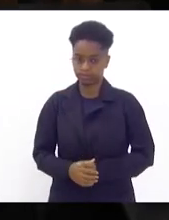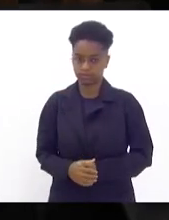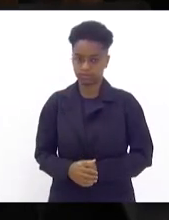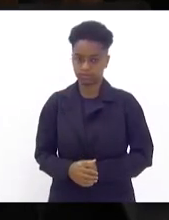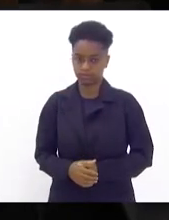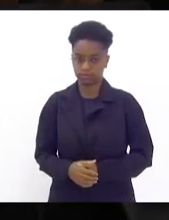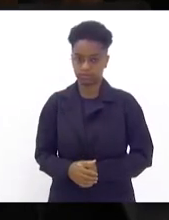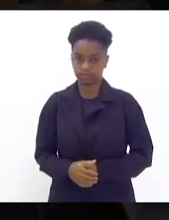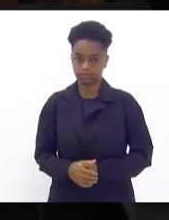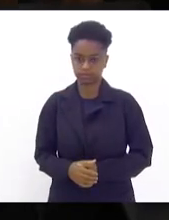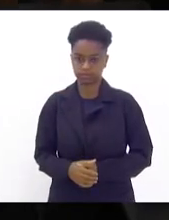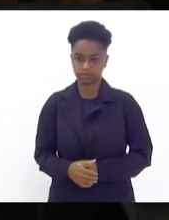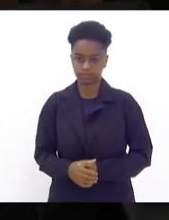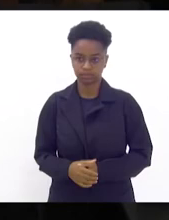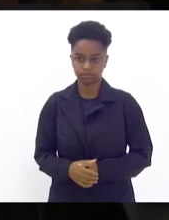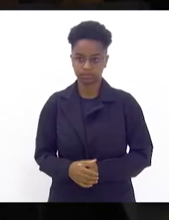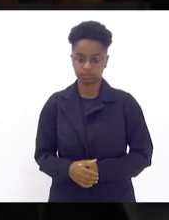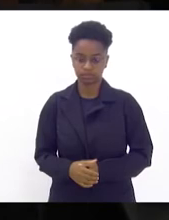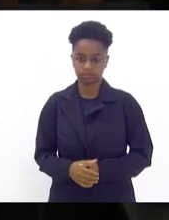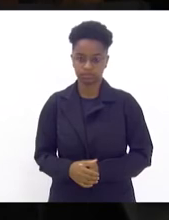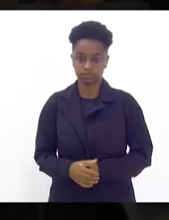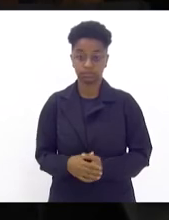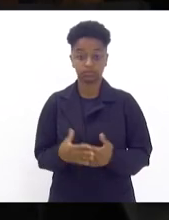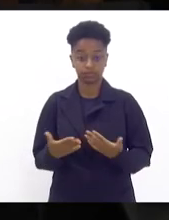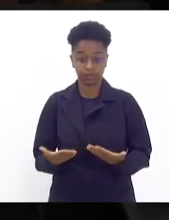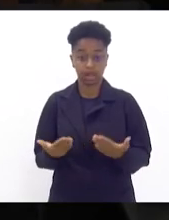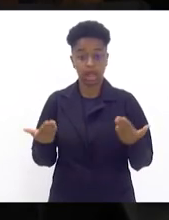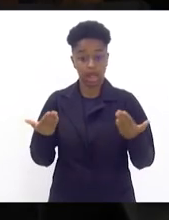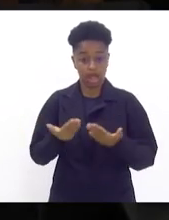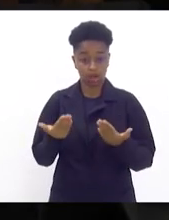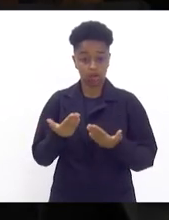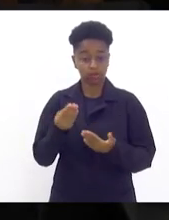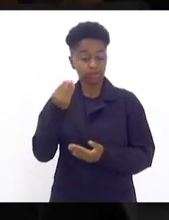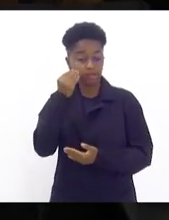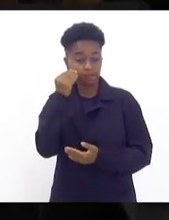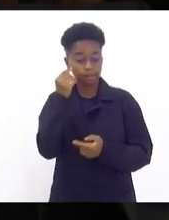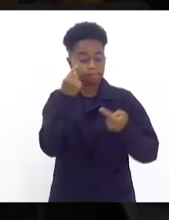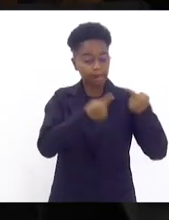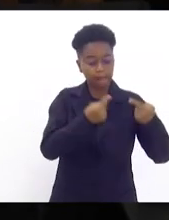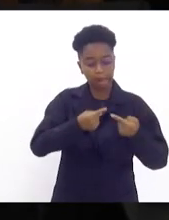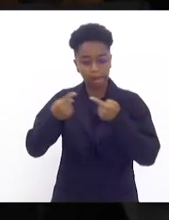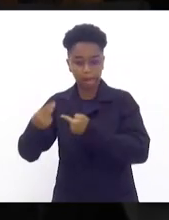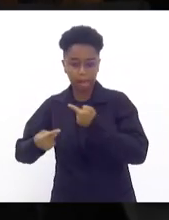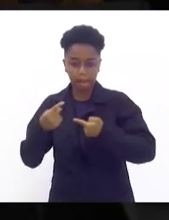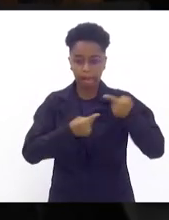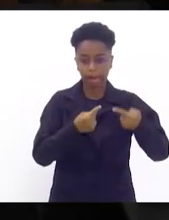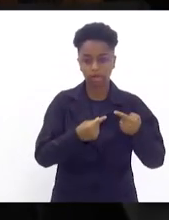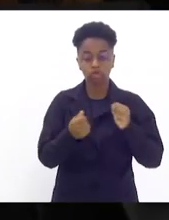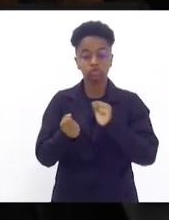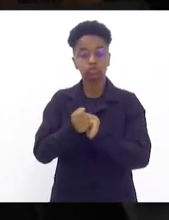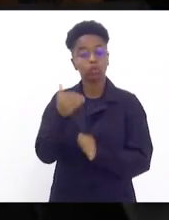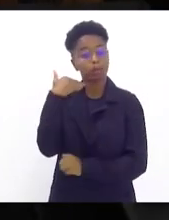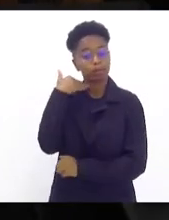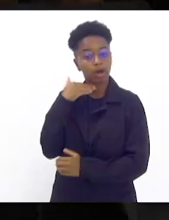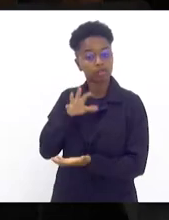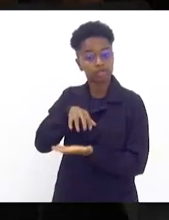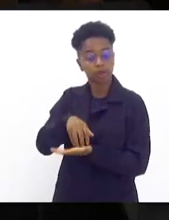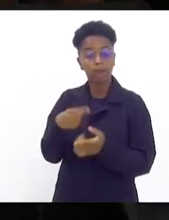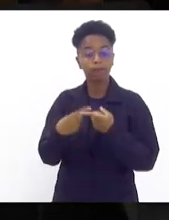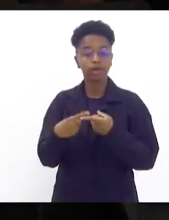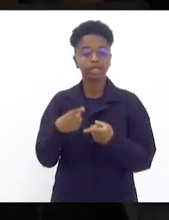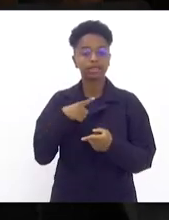entre, está fazendo uma queda de braços com o Banco Central, porque tem um